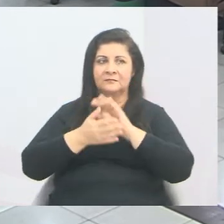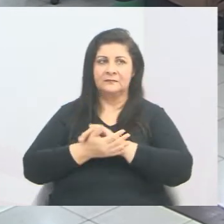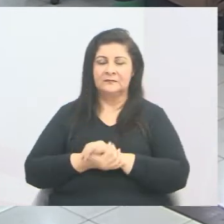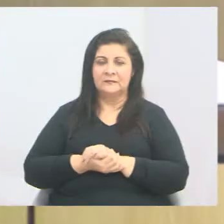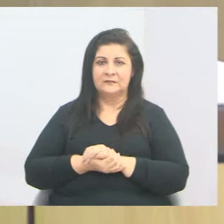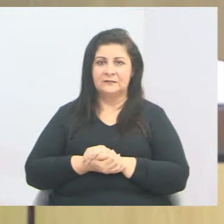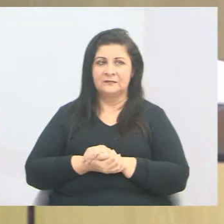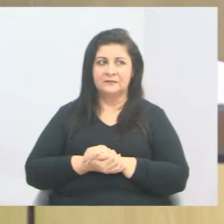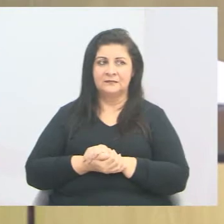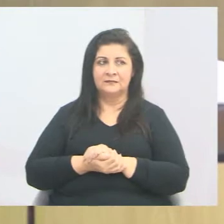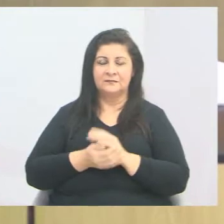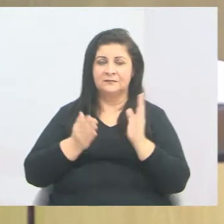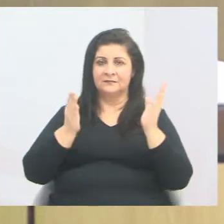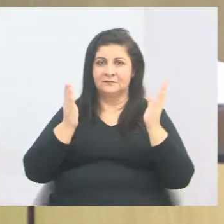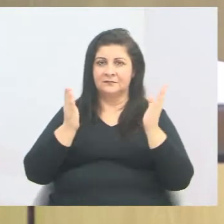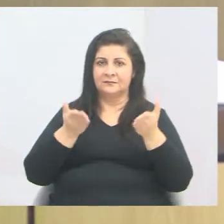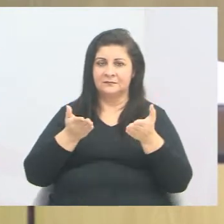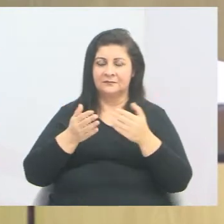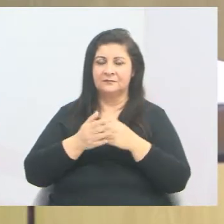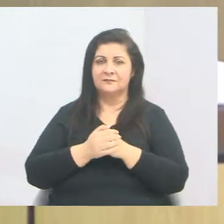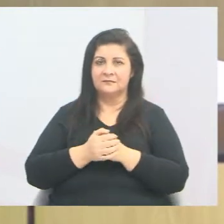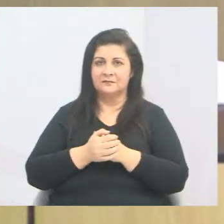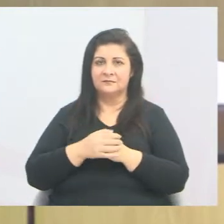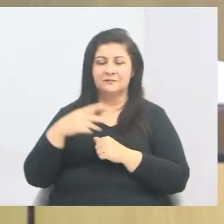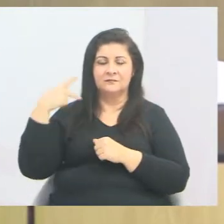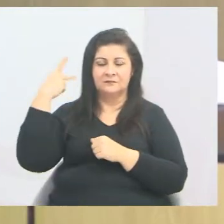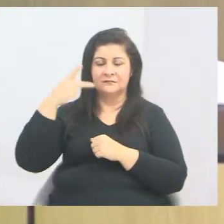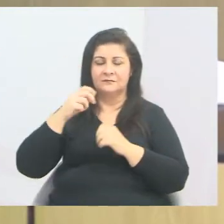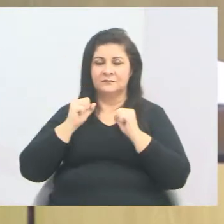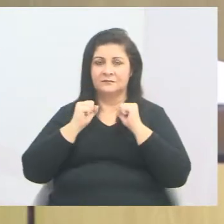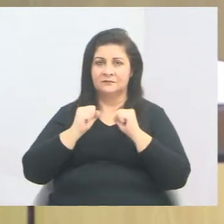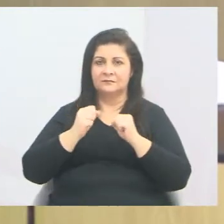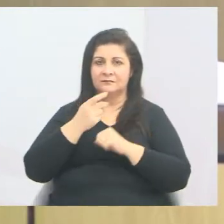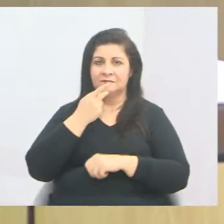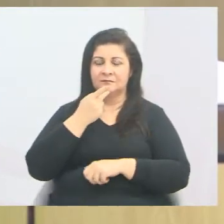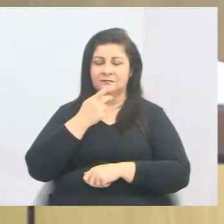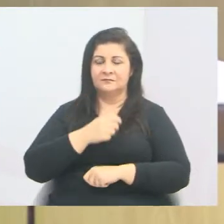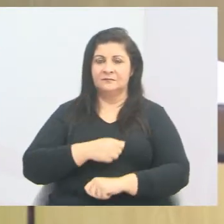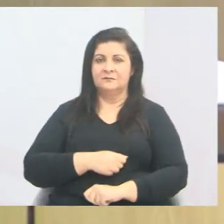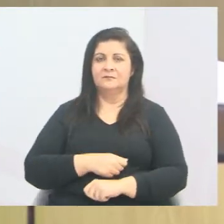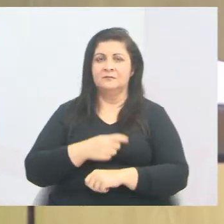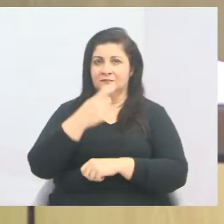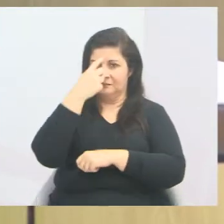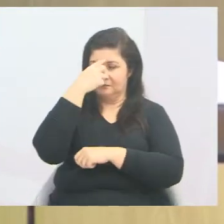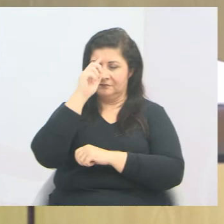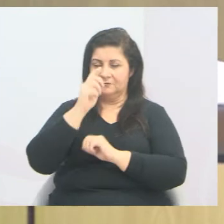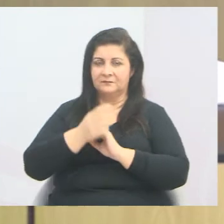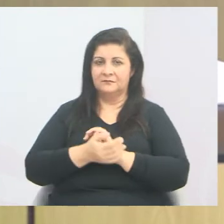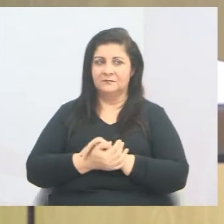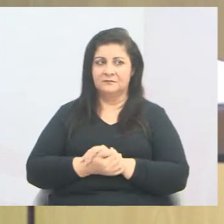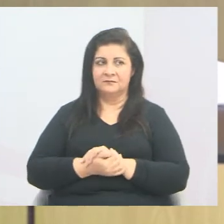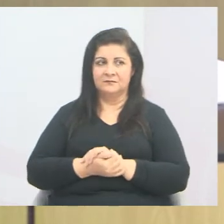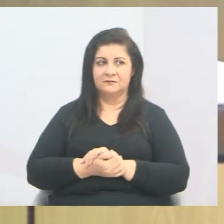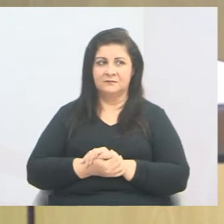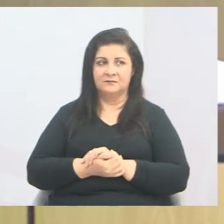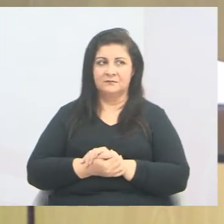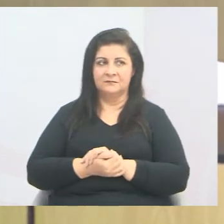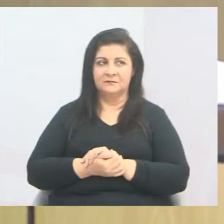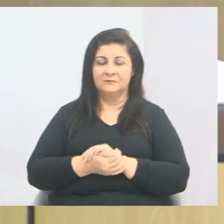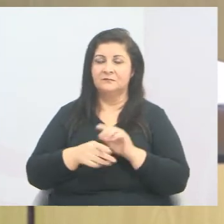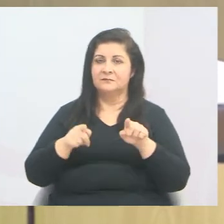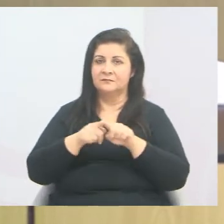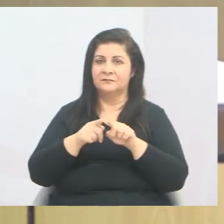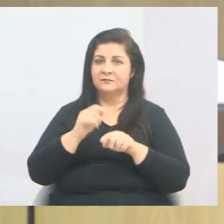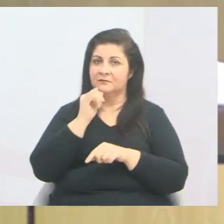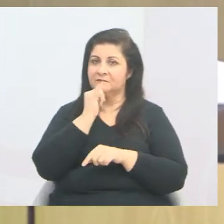nesse momento, abro a palavra aos vereadores para esclarecimentos e dúvidas. E registro também a presença do vereador